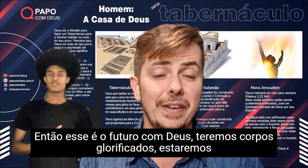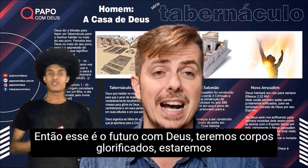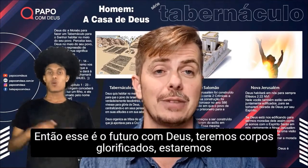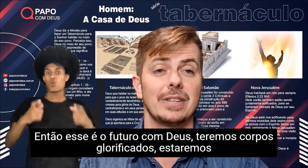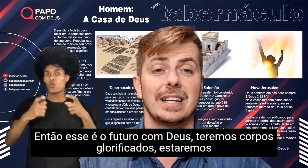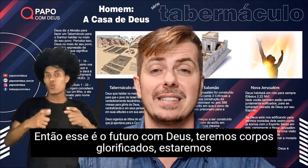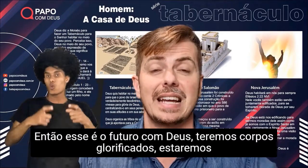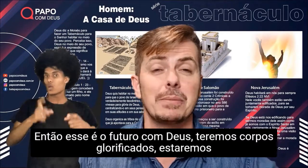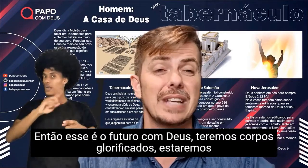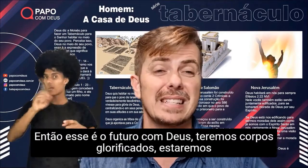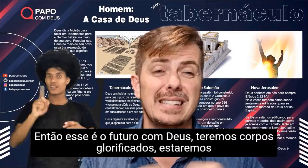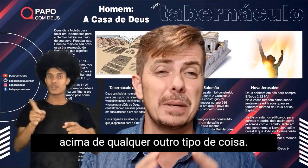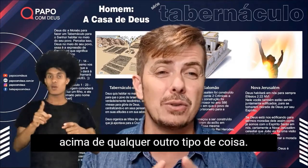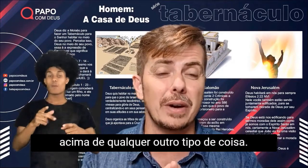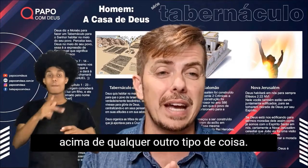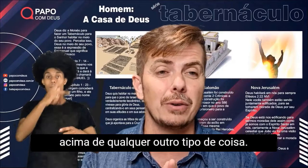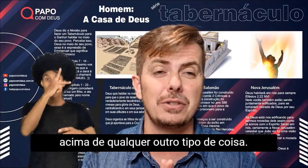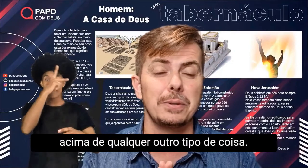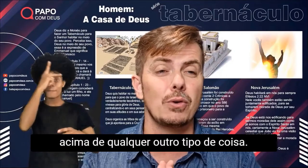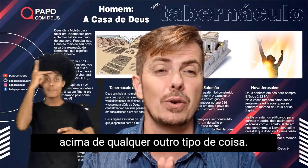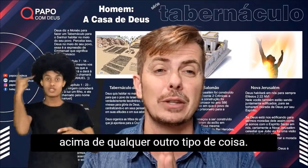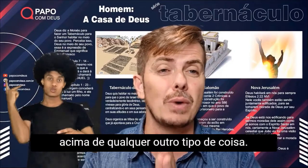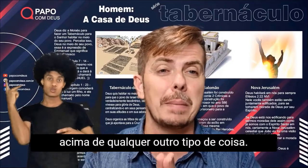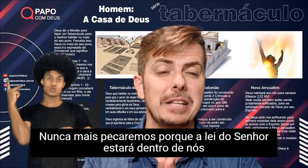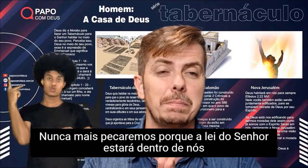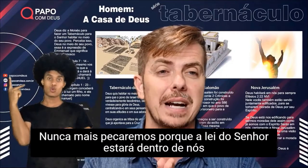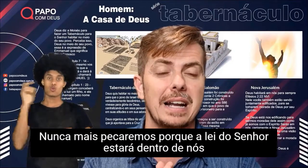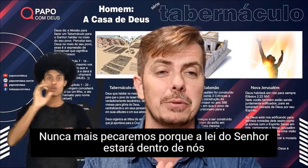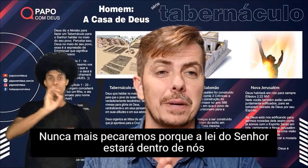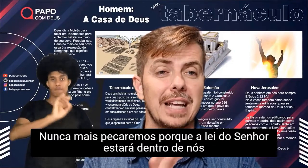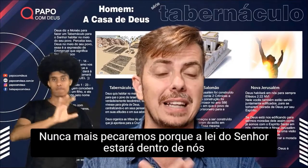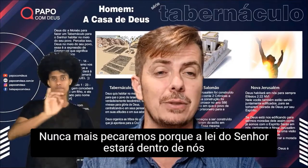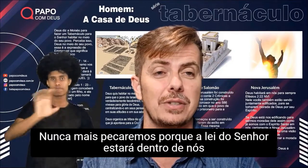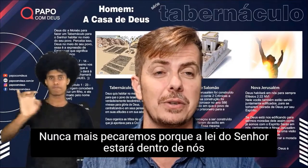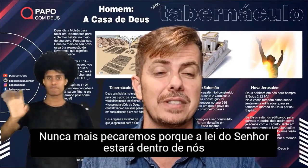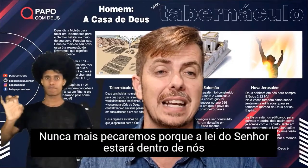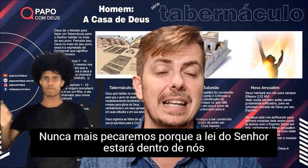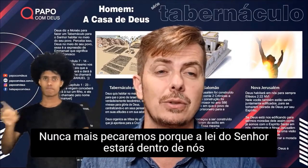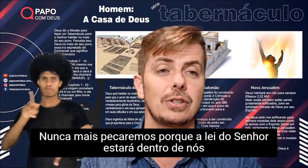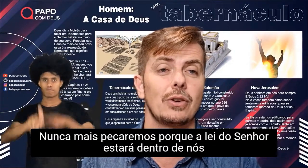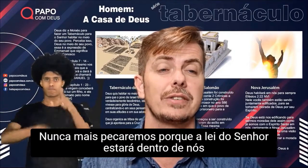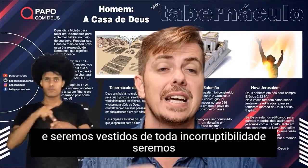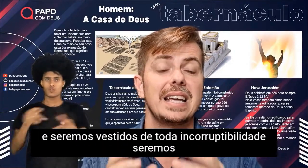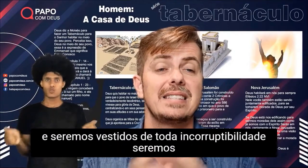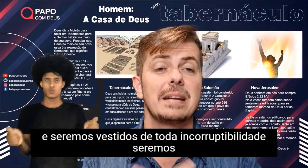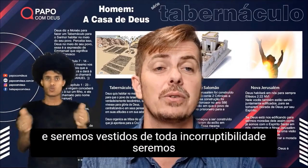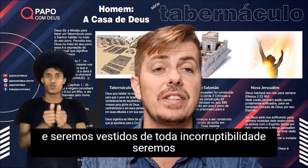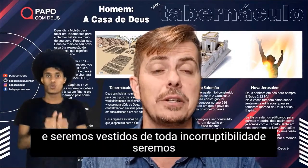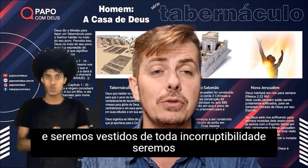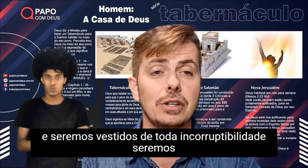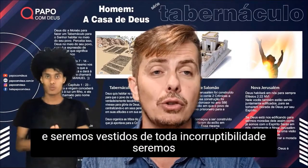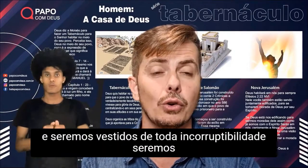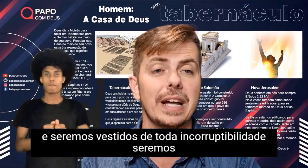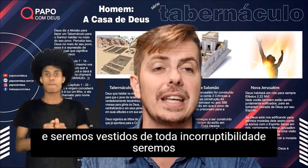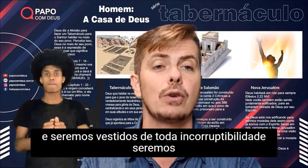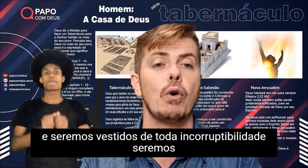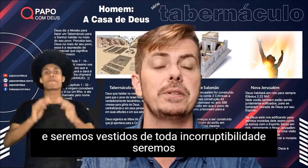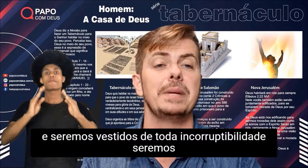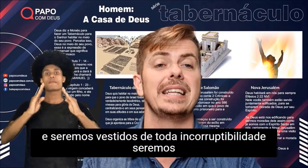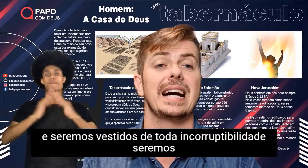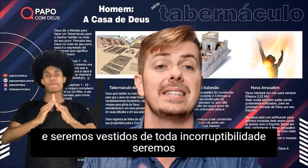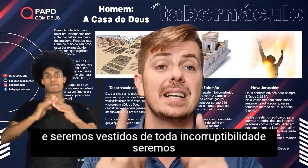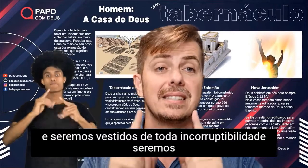corpos glorificados, estaremos acima de qualquer outro tipo de coisa, nunca mais pecaremos, porque a lei do Senhor estará dentro de nós e seremos vestidos de